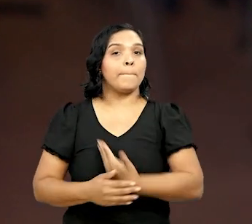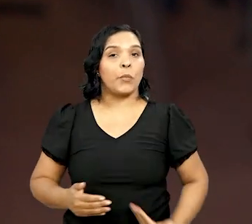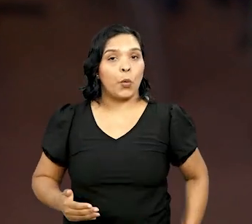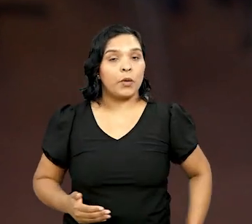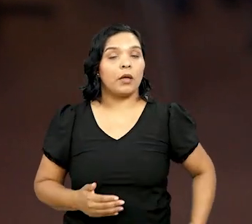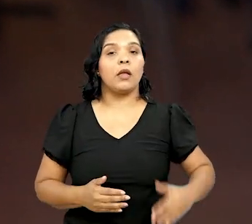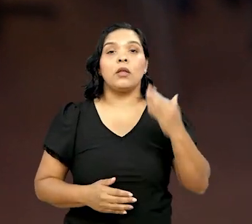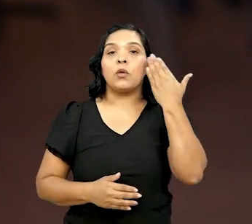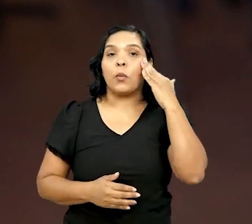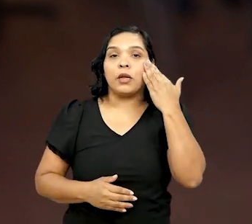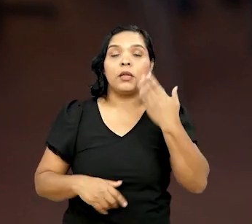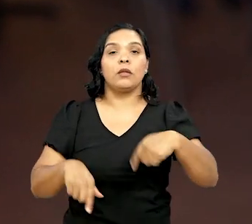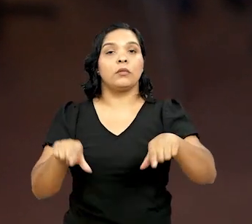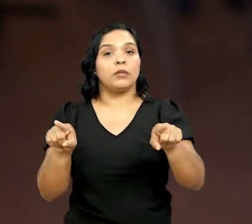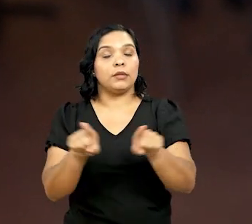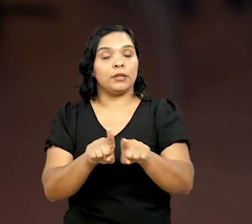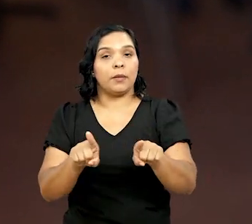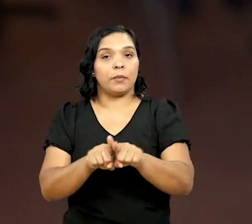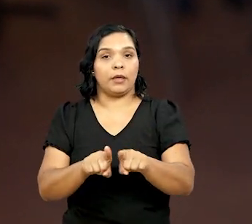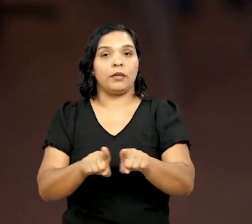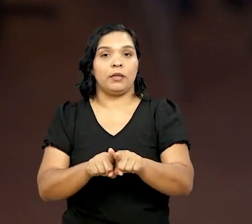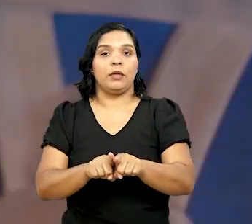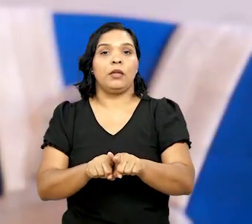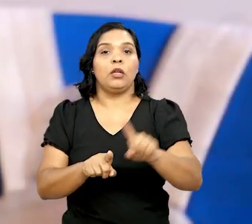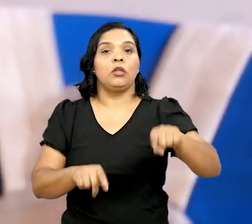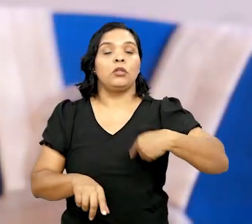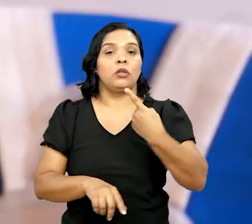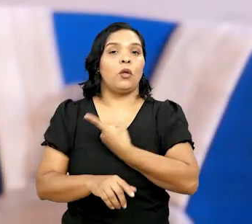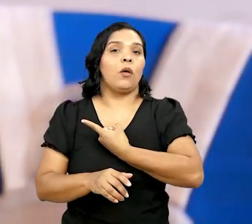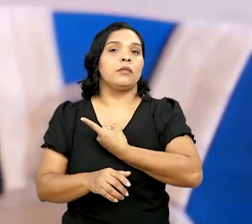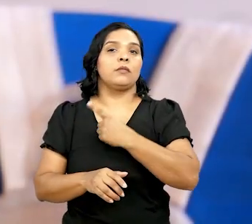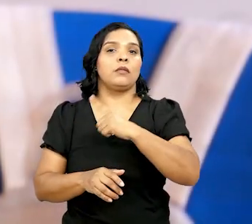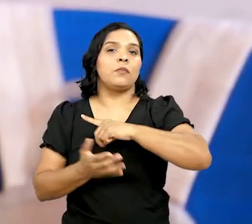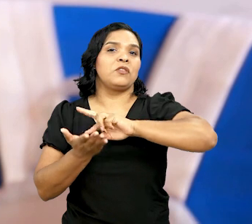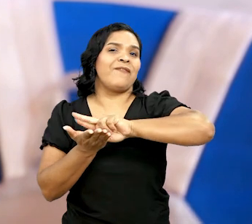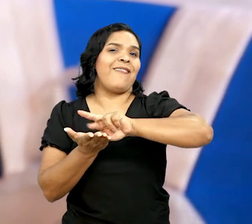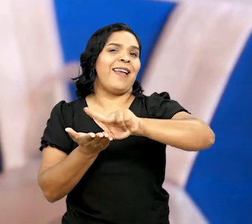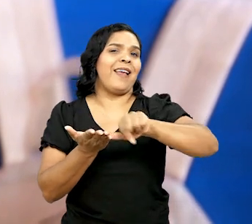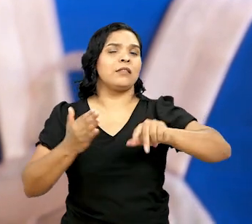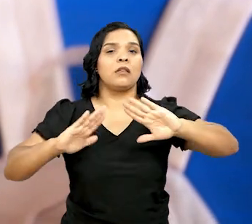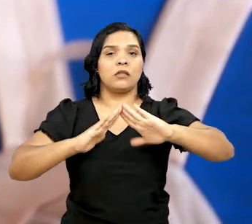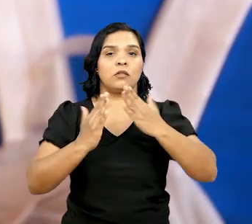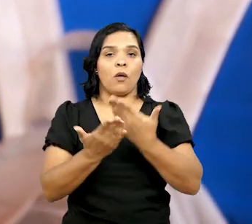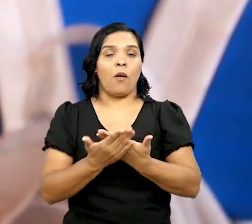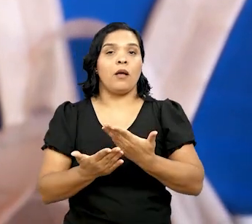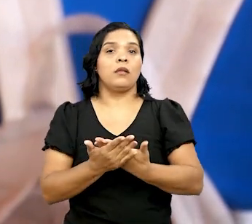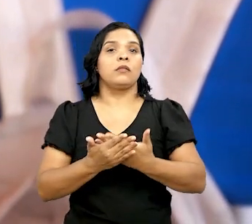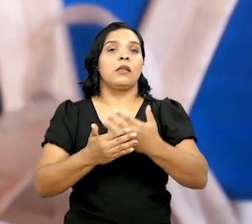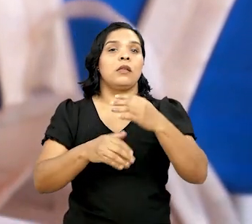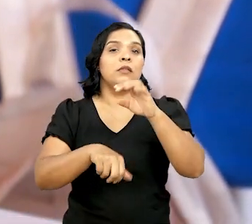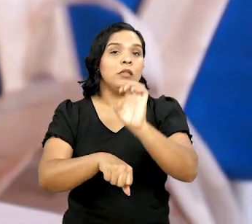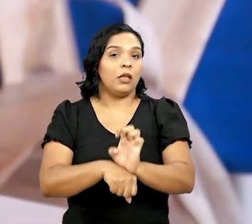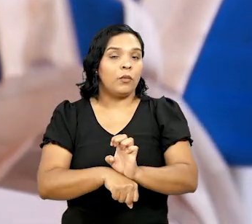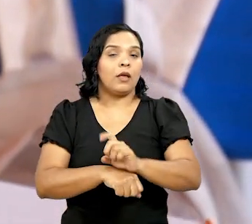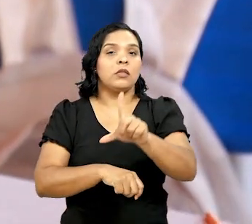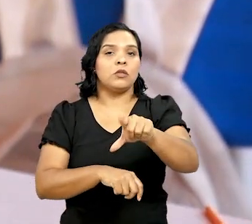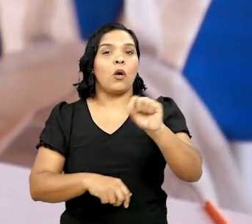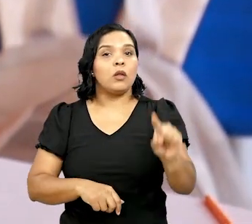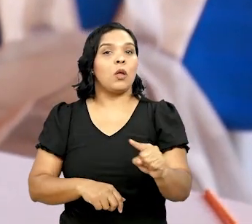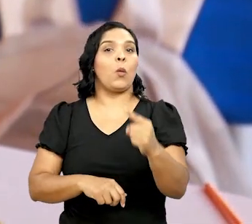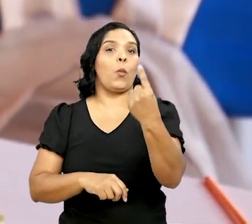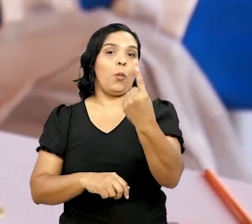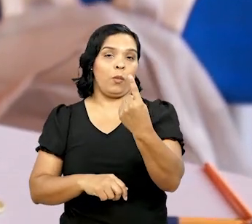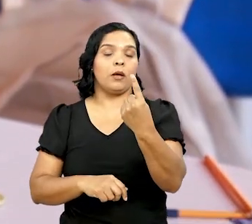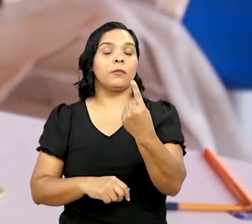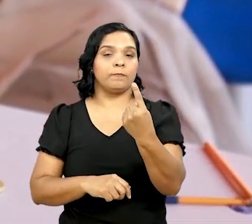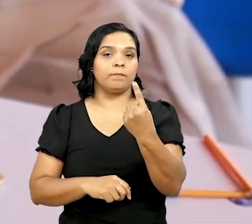pública, né? E compreendendo também que a gente tem diversas escolas estaduais aqui de Vitória da Conquista, então a